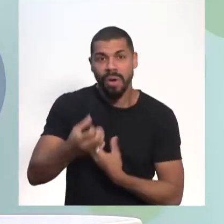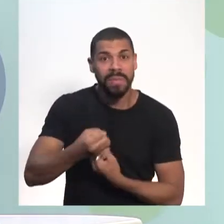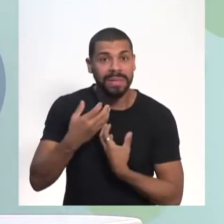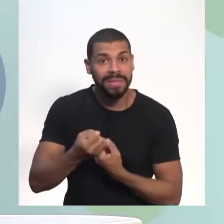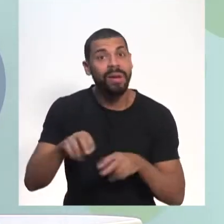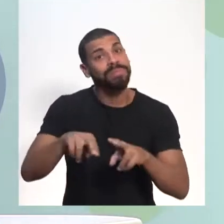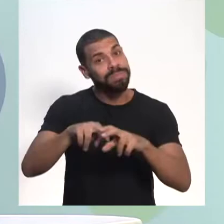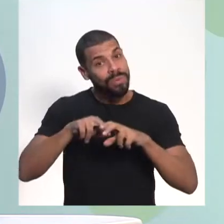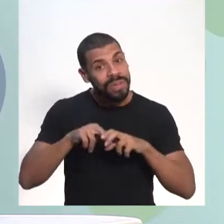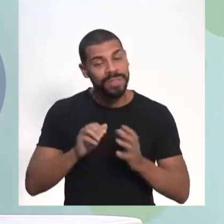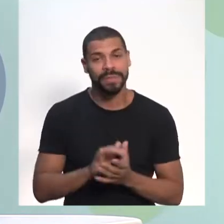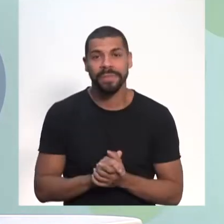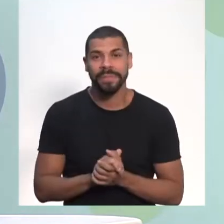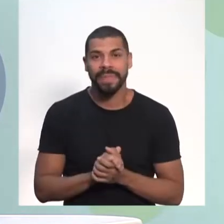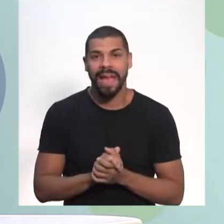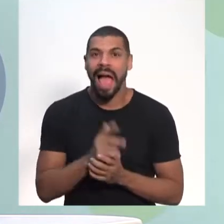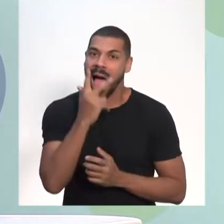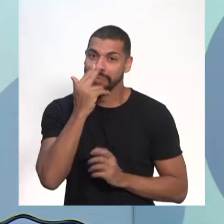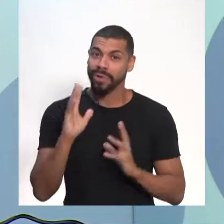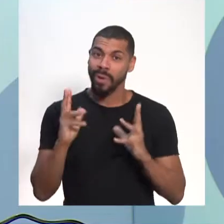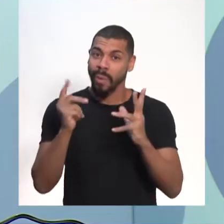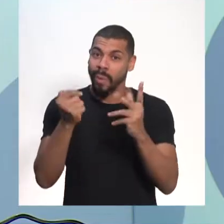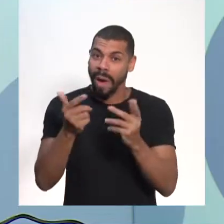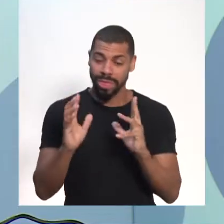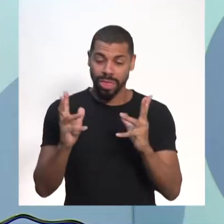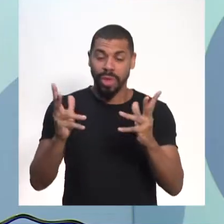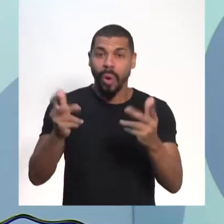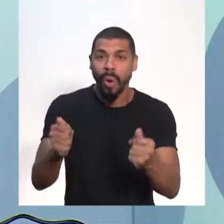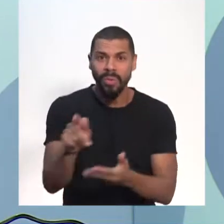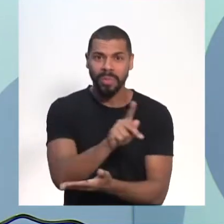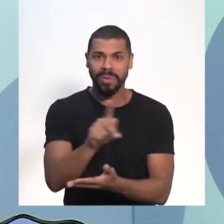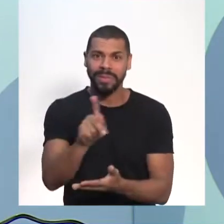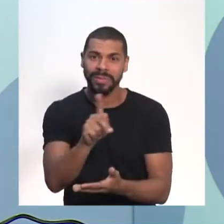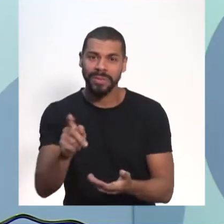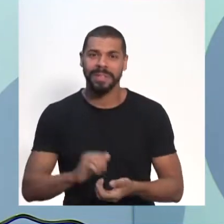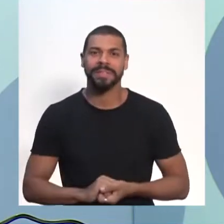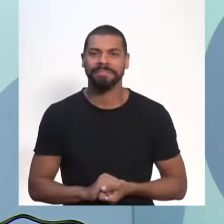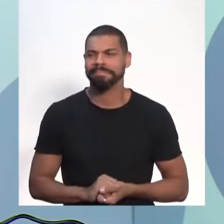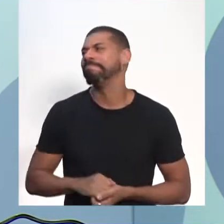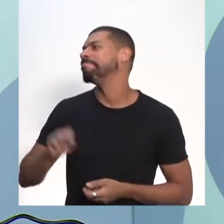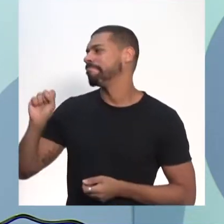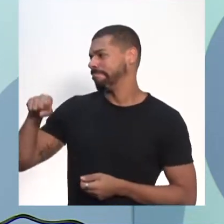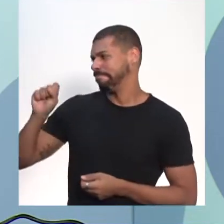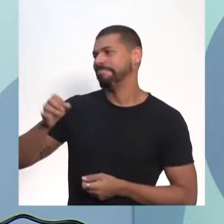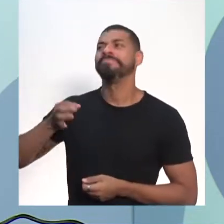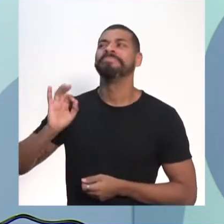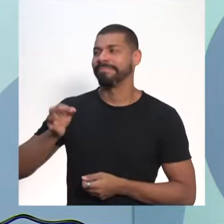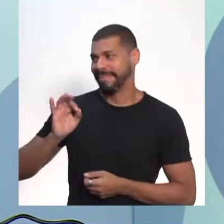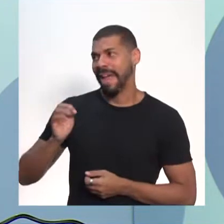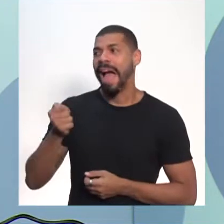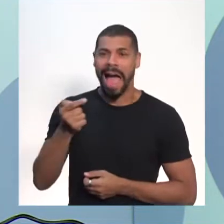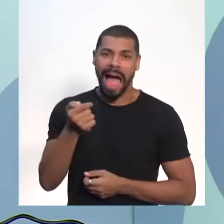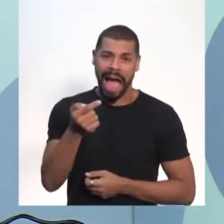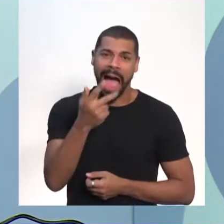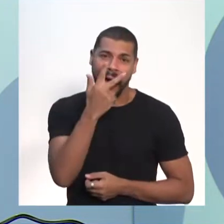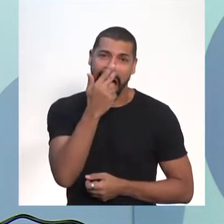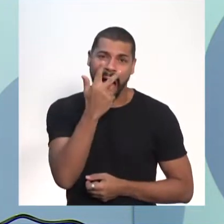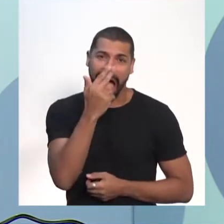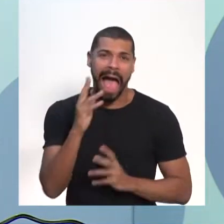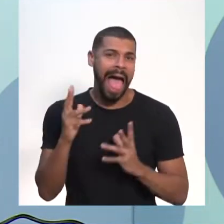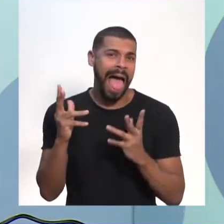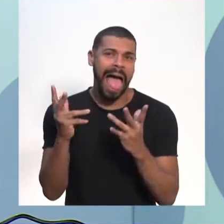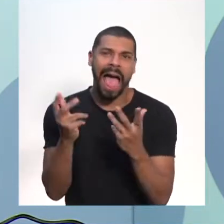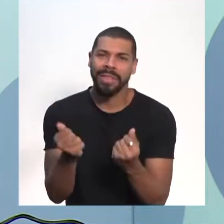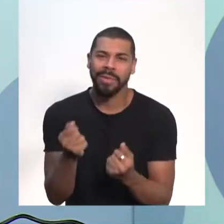deve ter acontecido com a maioria dos professores, né, Mariana? Com certeza, acho que e você